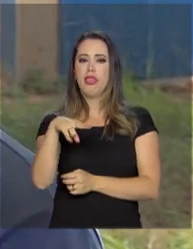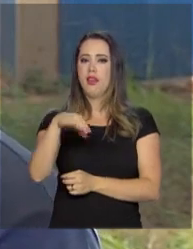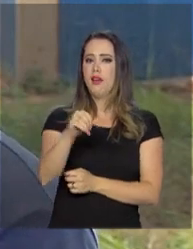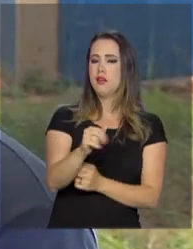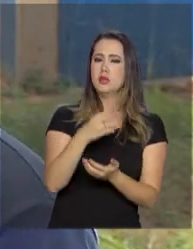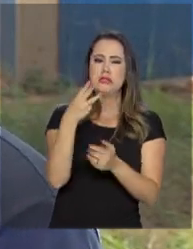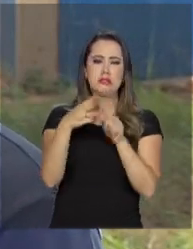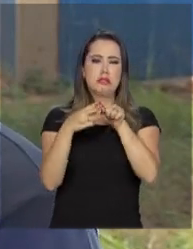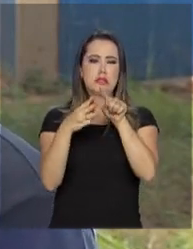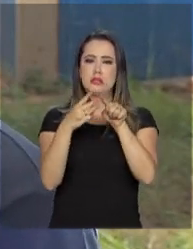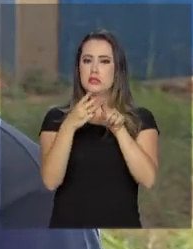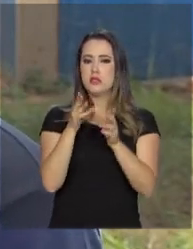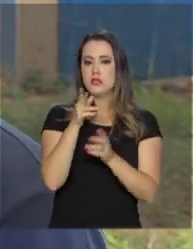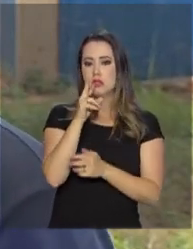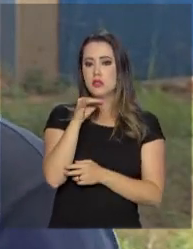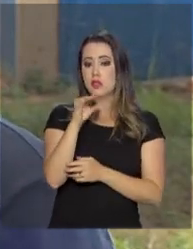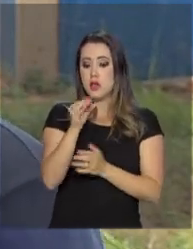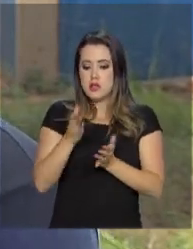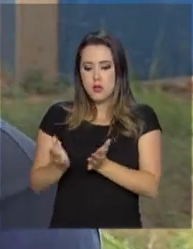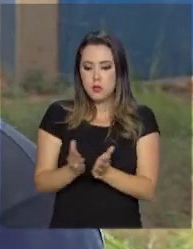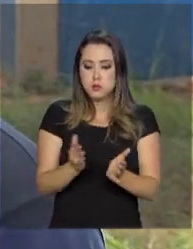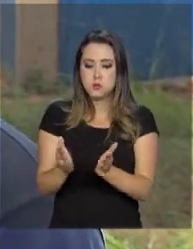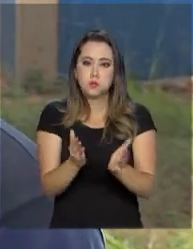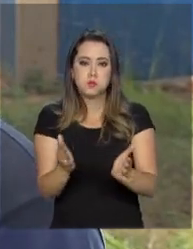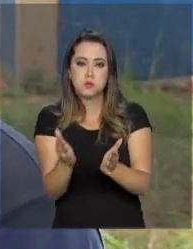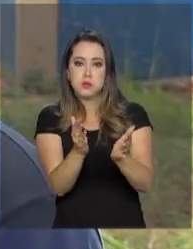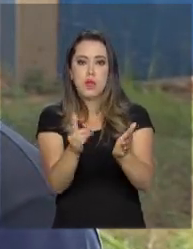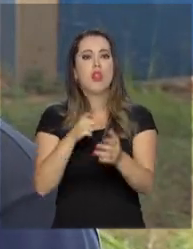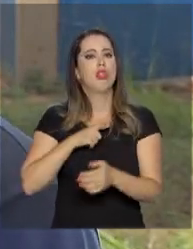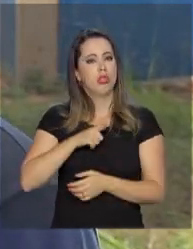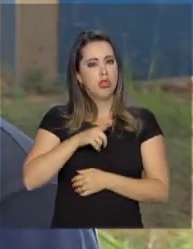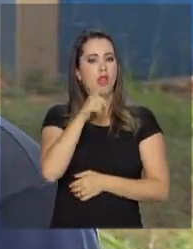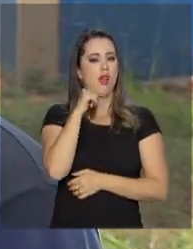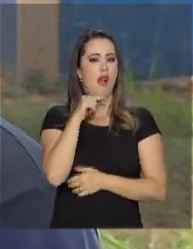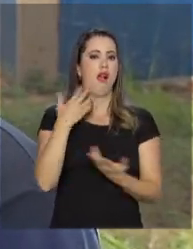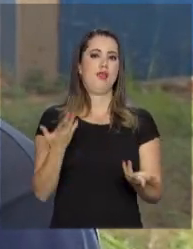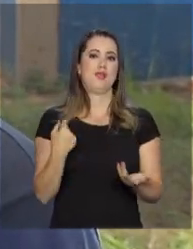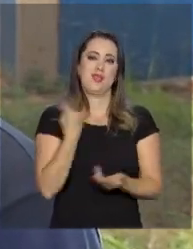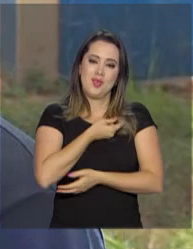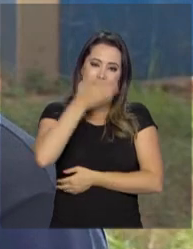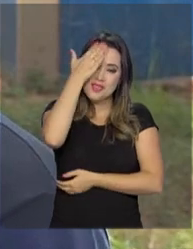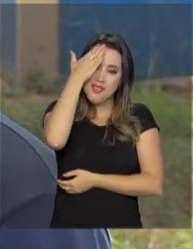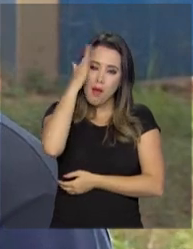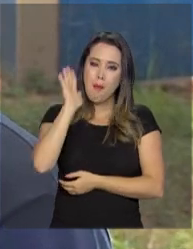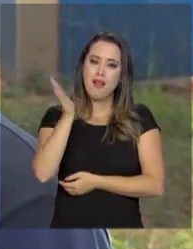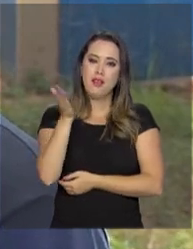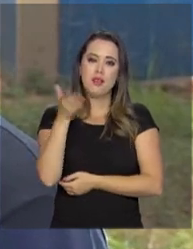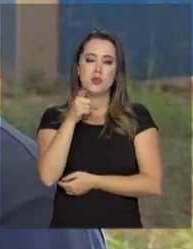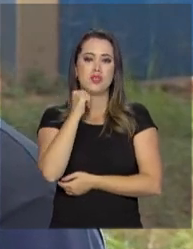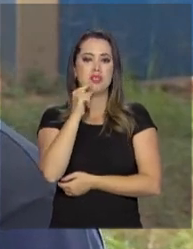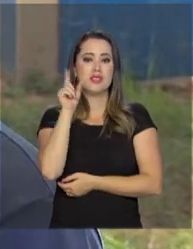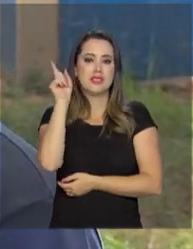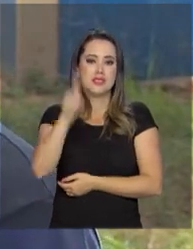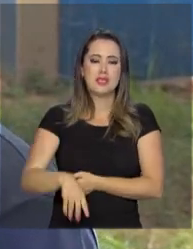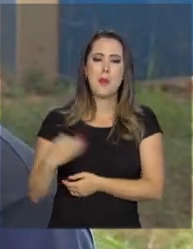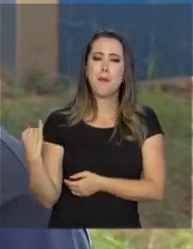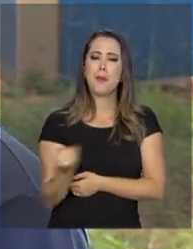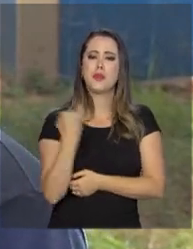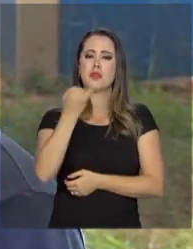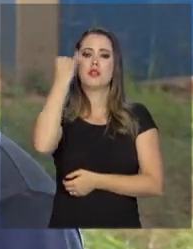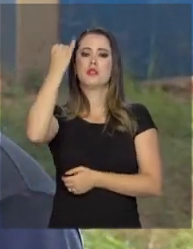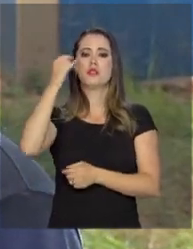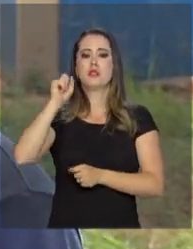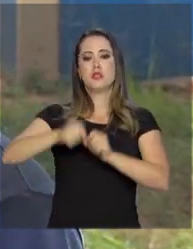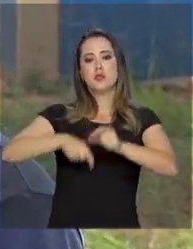Portinho, onde nós temos grande fartura de água. E sabemos que a água é um fator importante